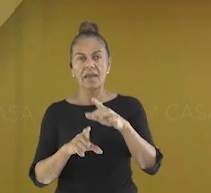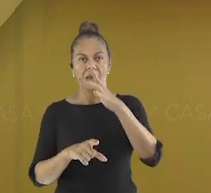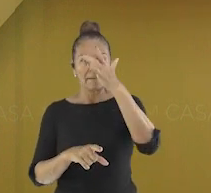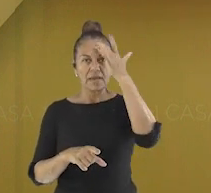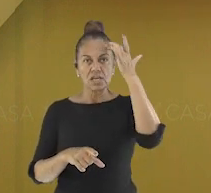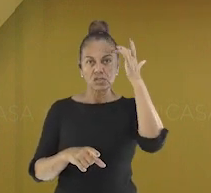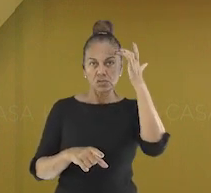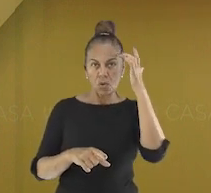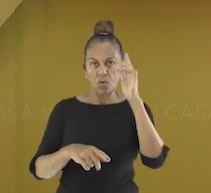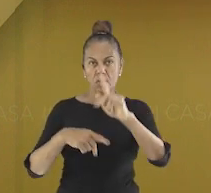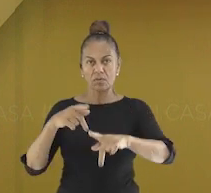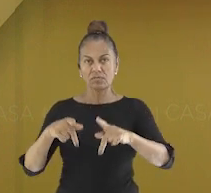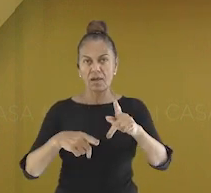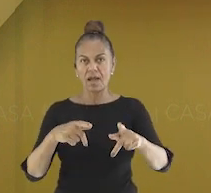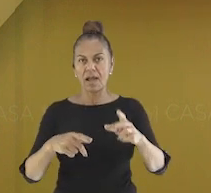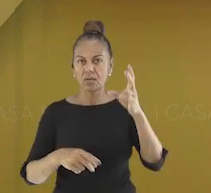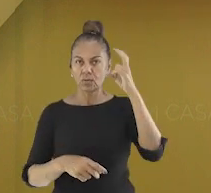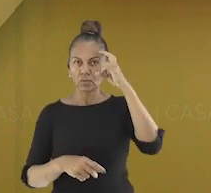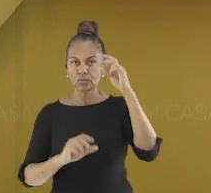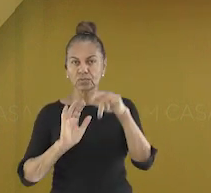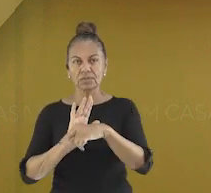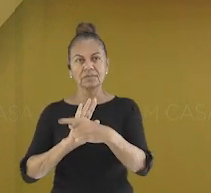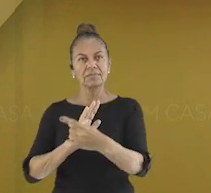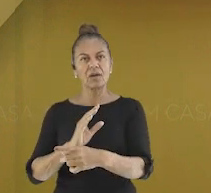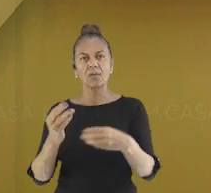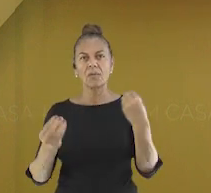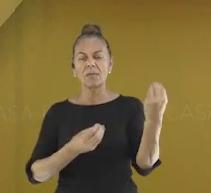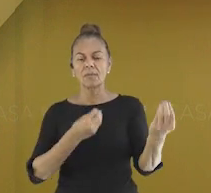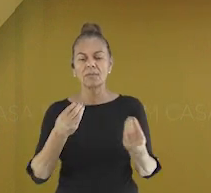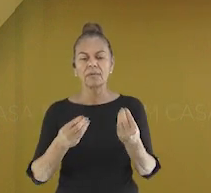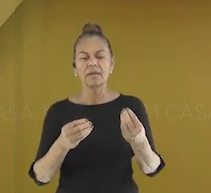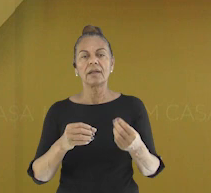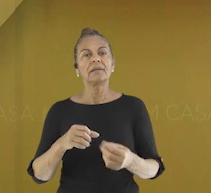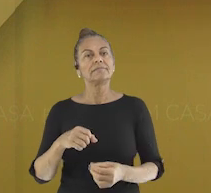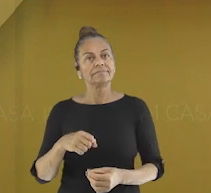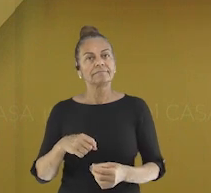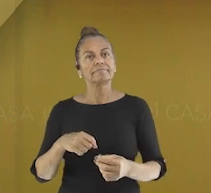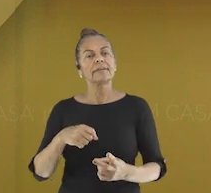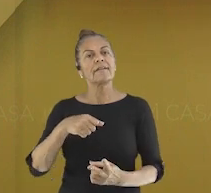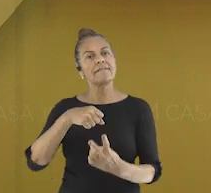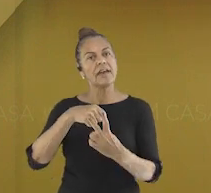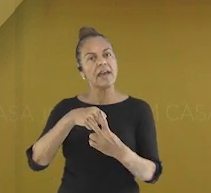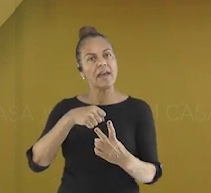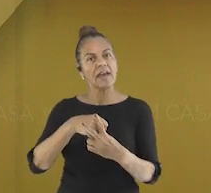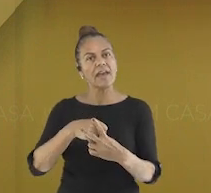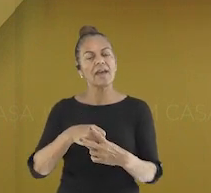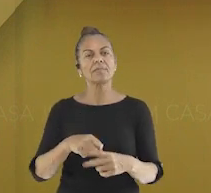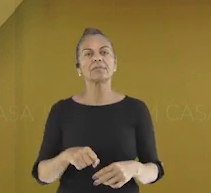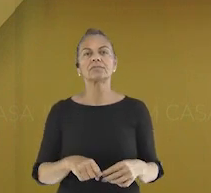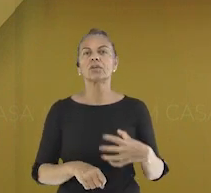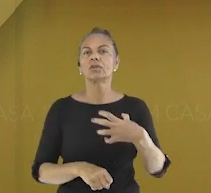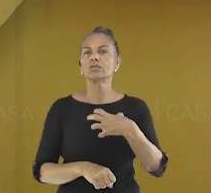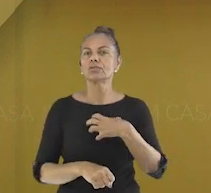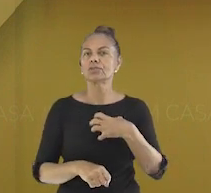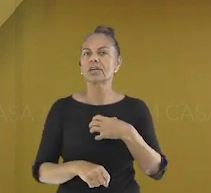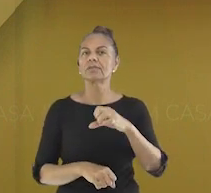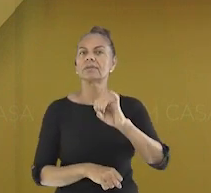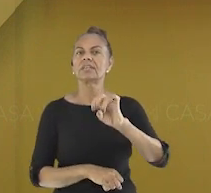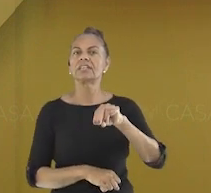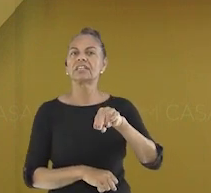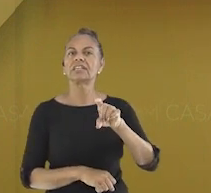massa, estudamos sobre os modos verbais e entendemos sobre os tempos verbais no modo